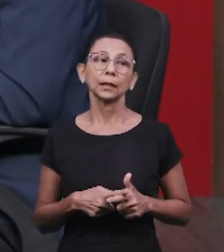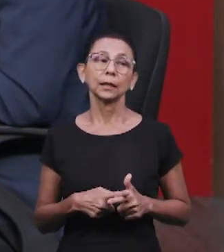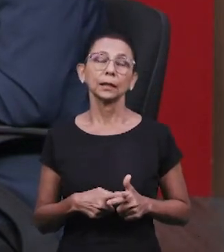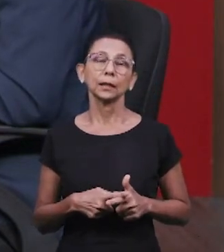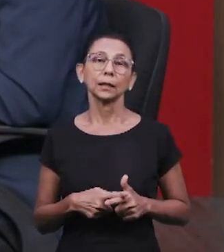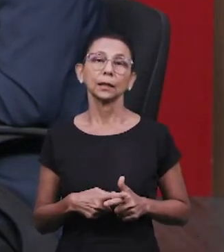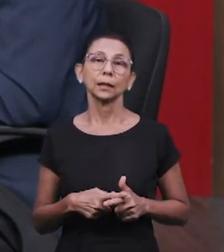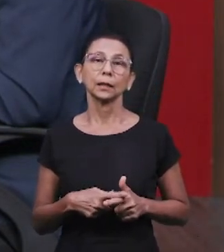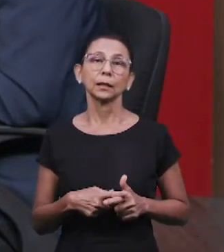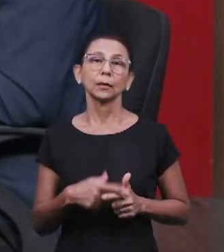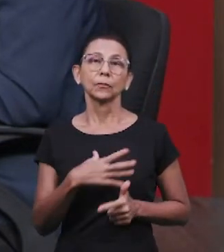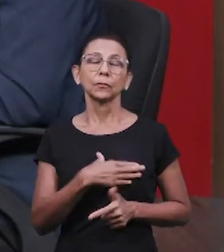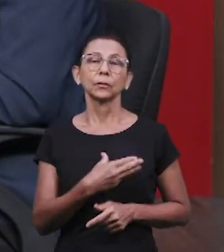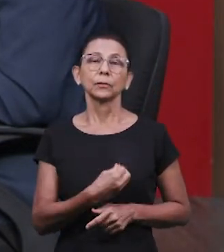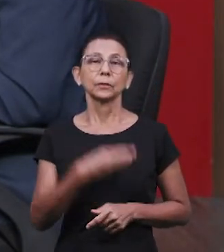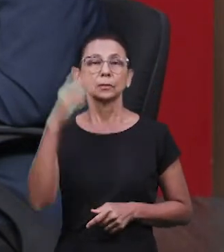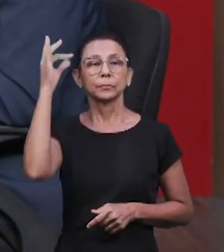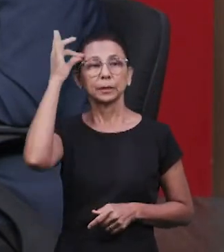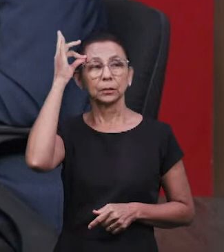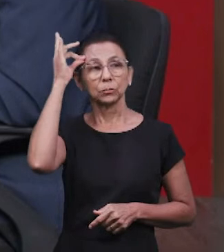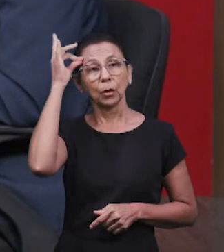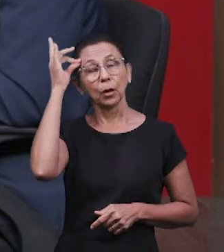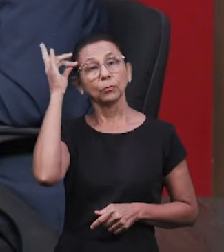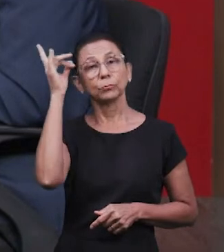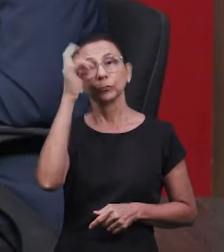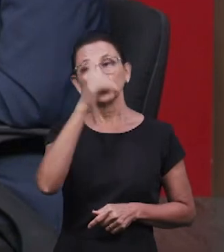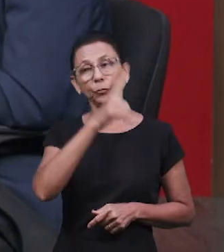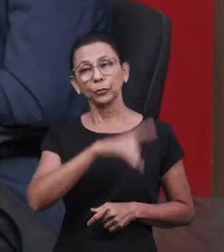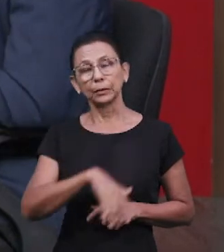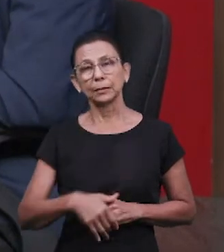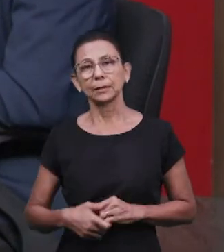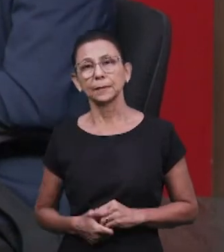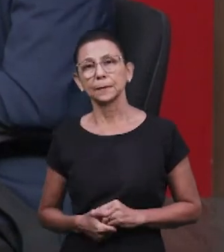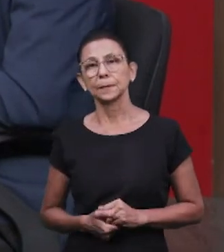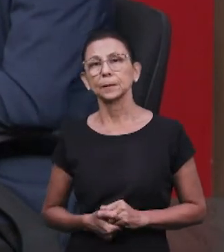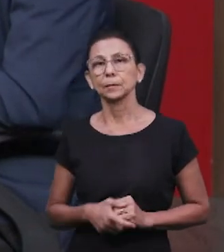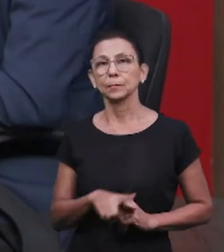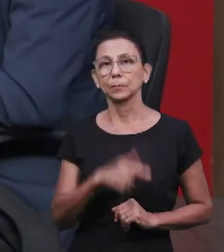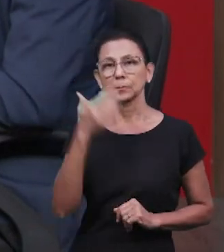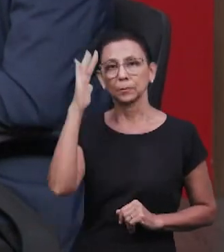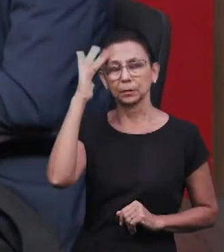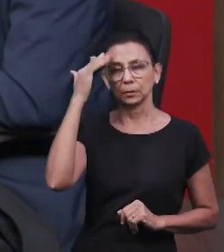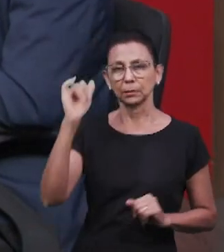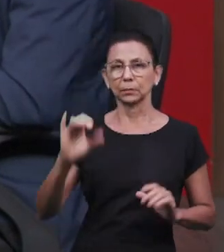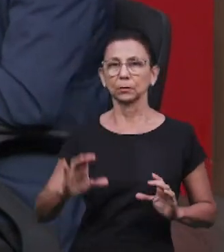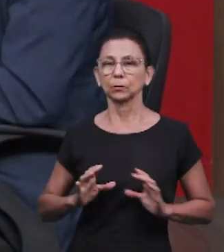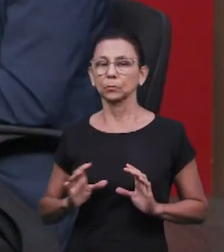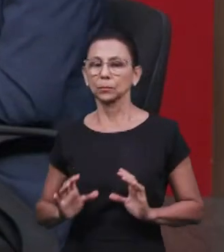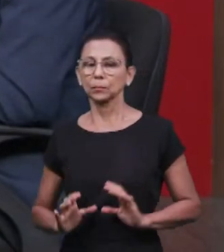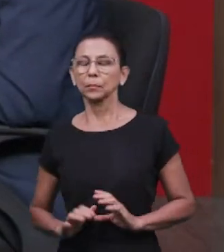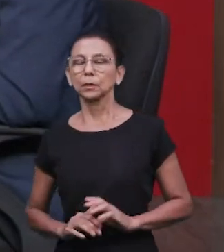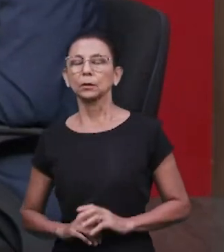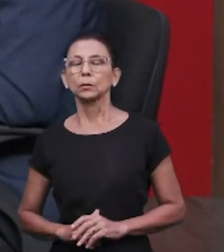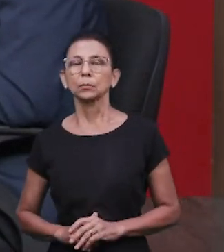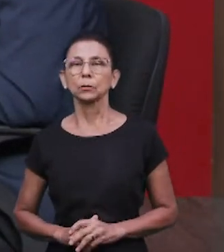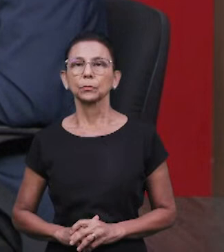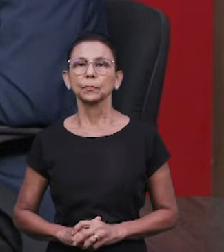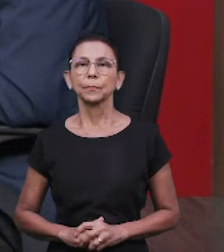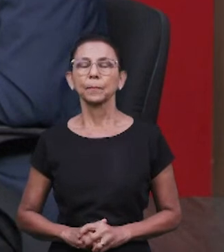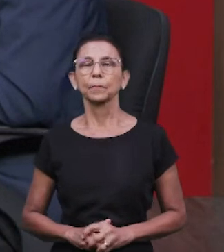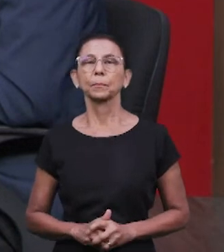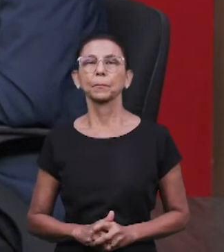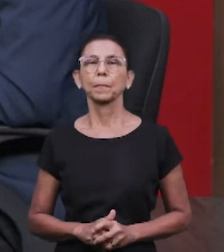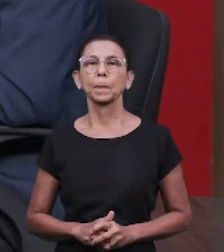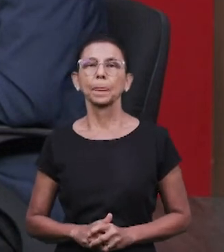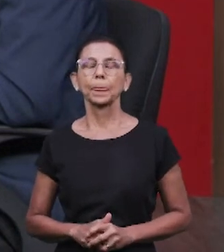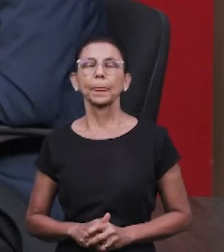as duas situações eu vejo. Tanto você deixar ele ciente daquele comportamento, quanto mãe e